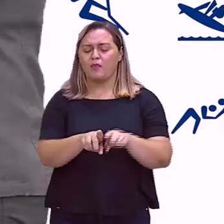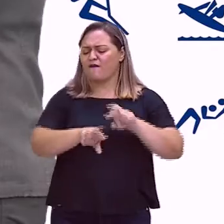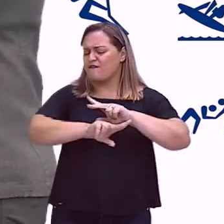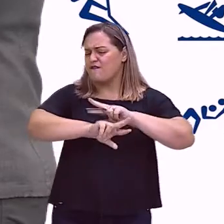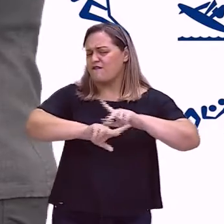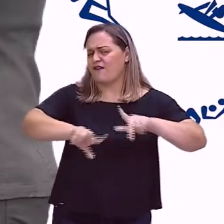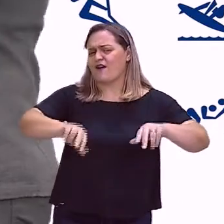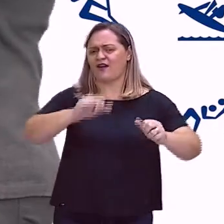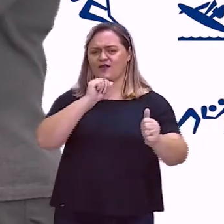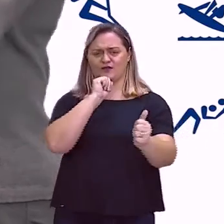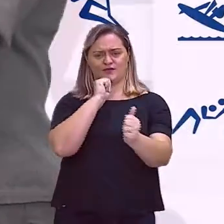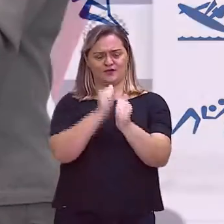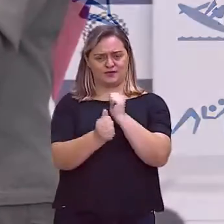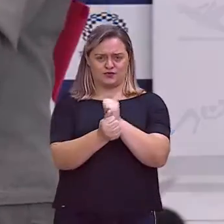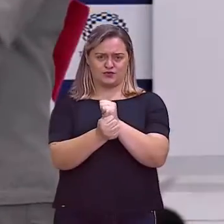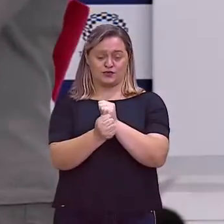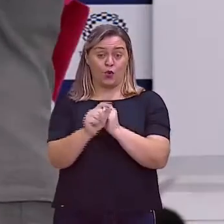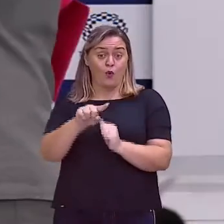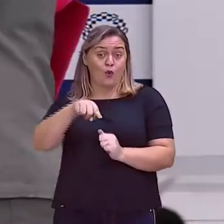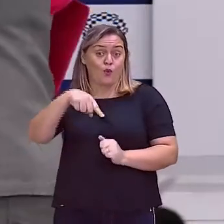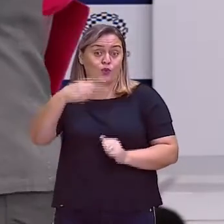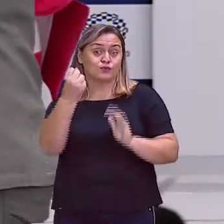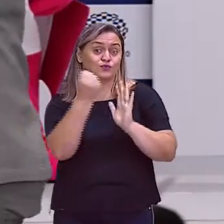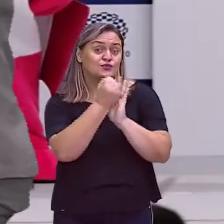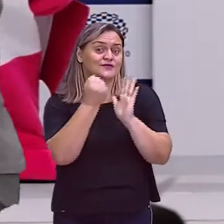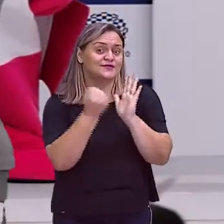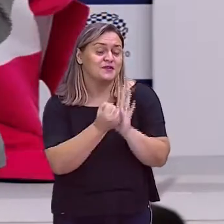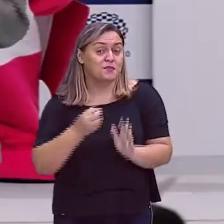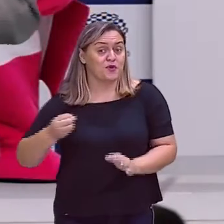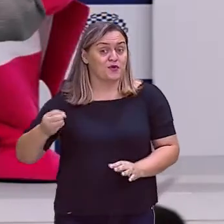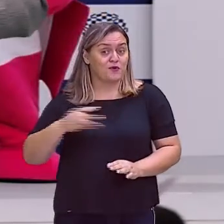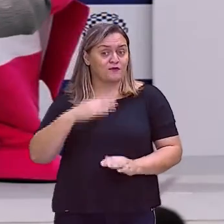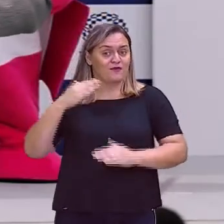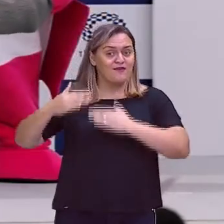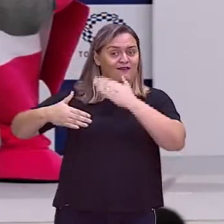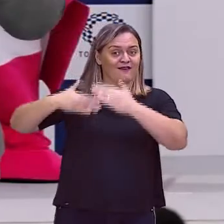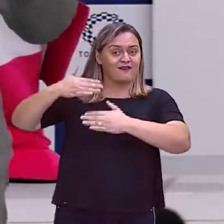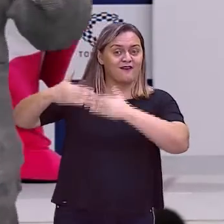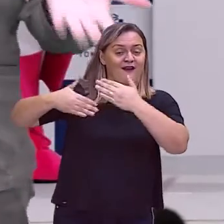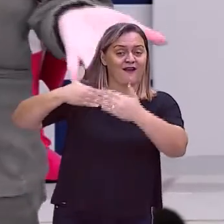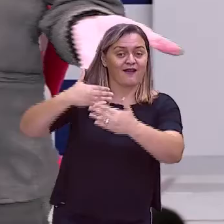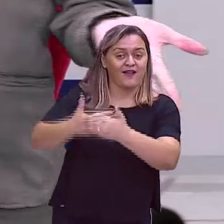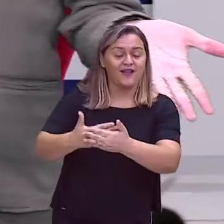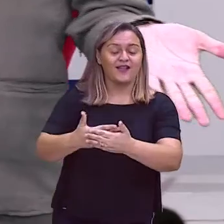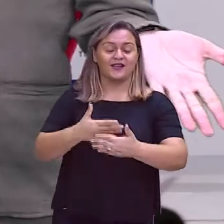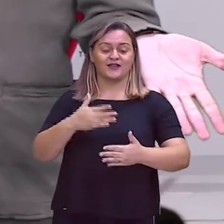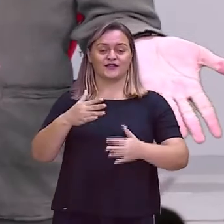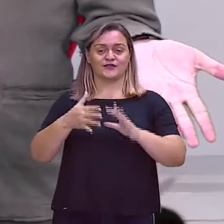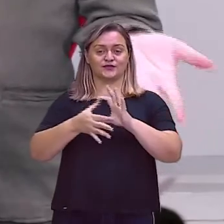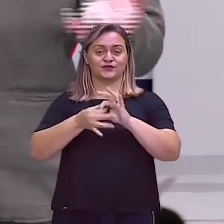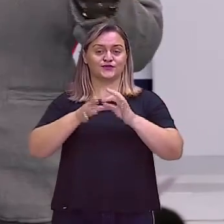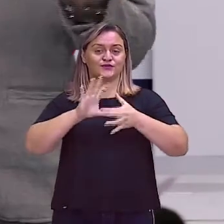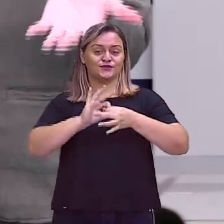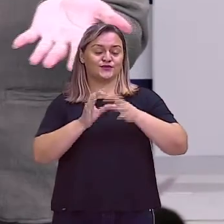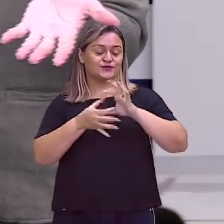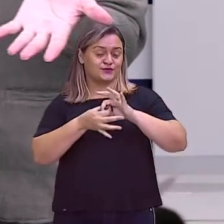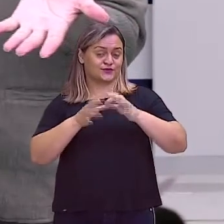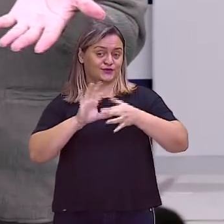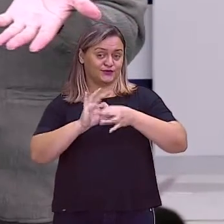Outro símbolo que é uma novidade na era olímpica moderna, tem poucos